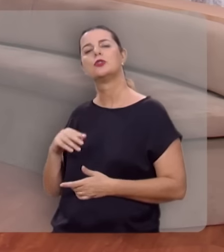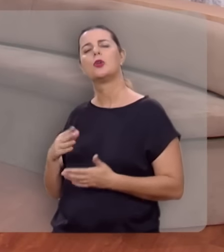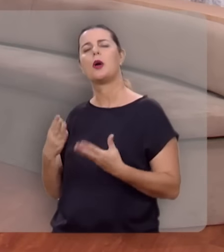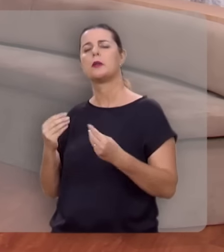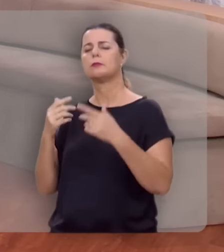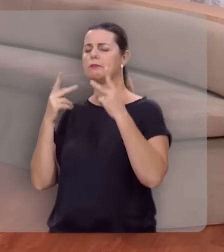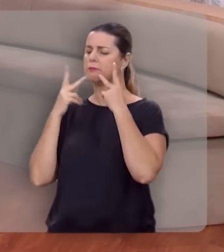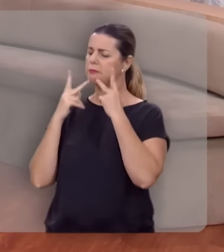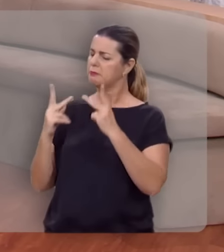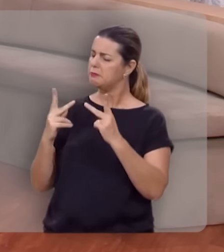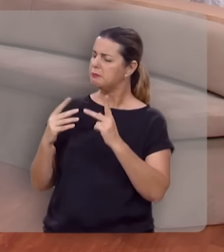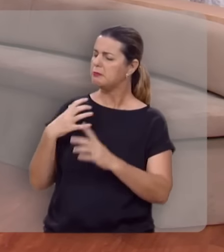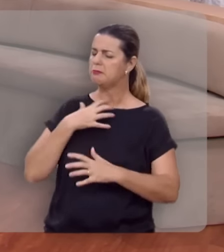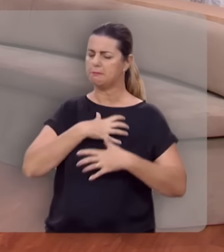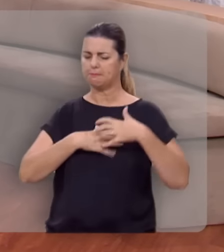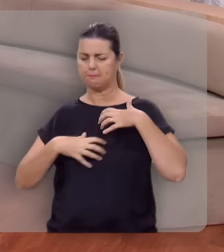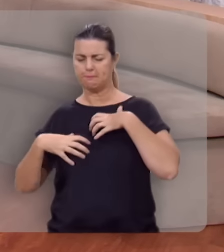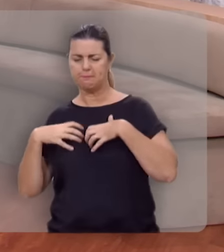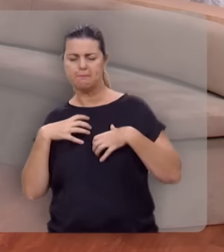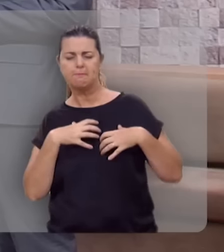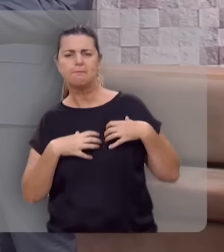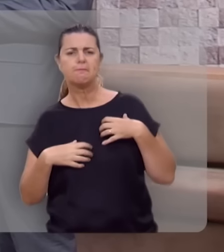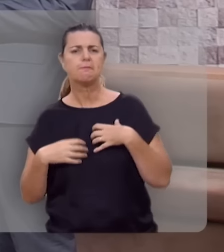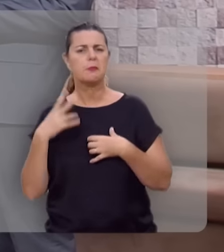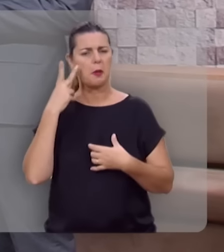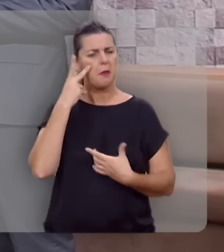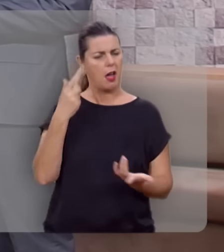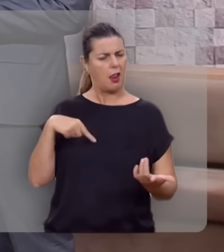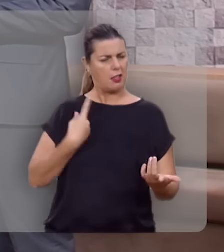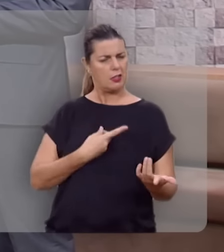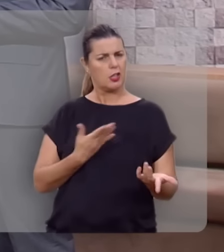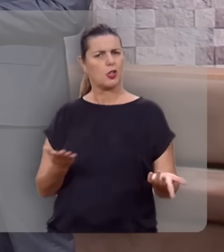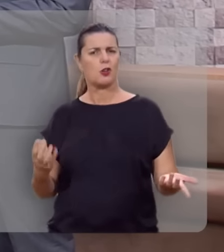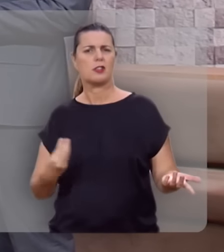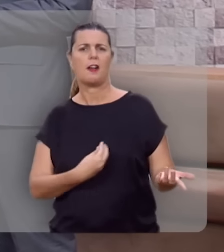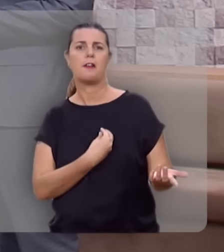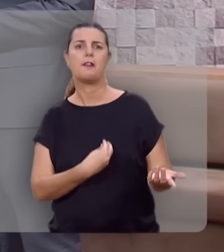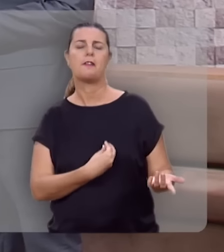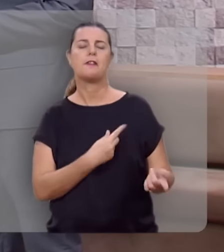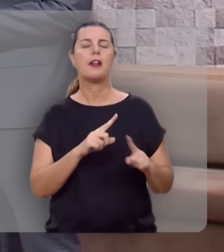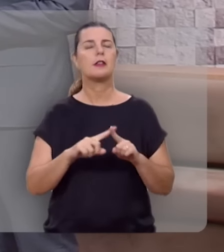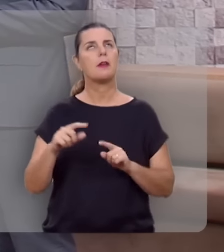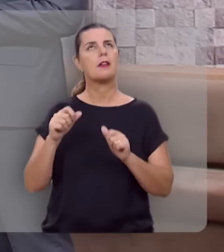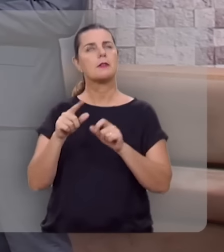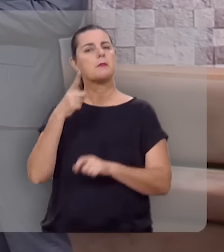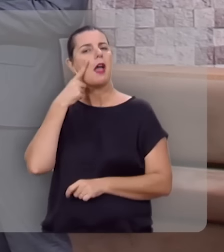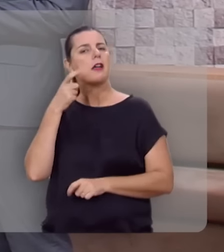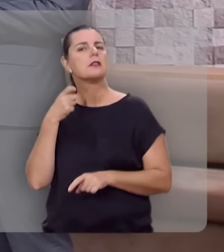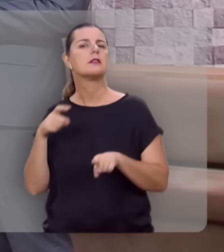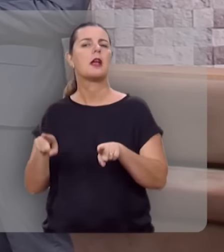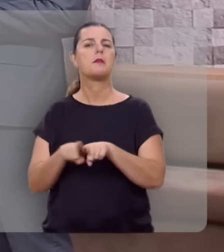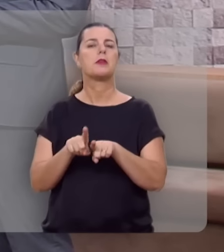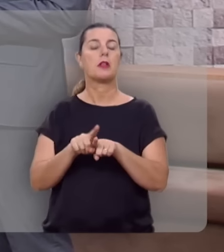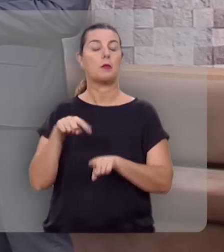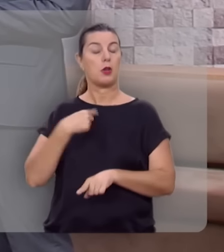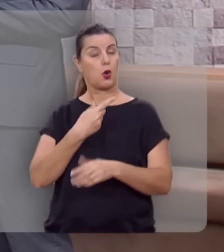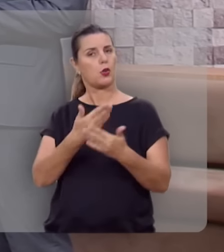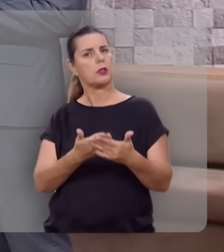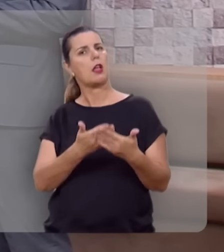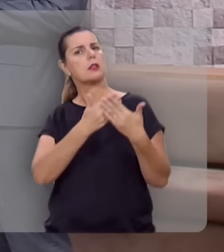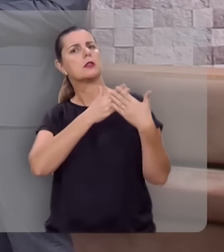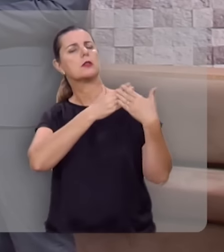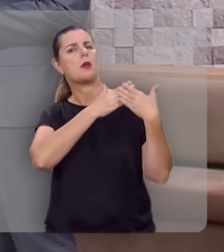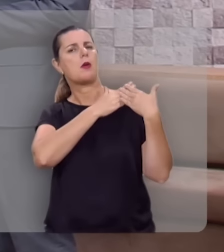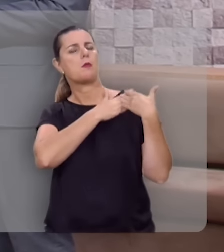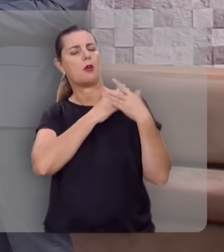Hernandes, que mensagem, né, que mexe com a gente, nos tira da zona de conforto, mas nos faz perceber também o nosso